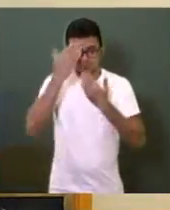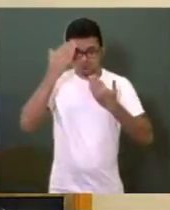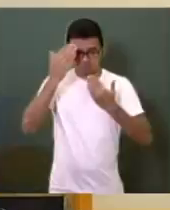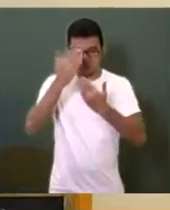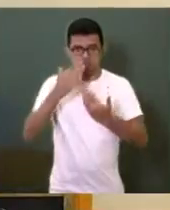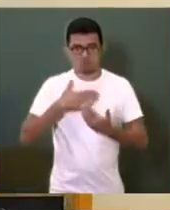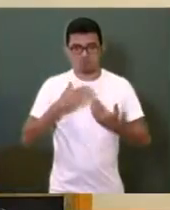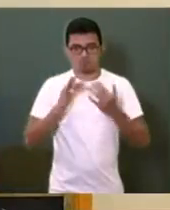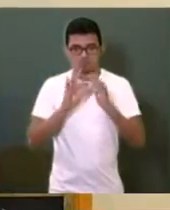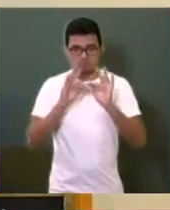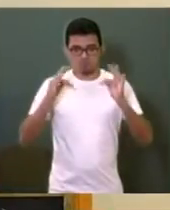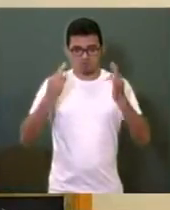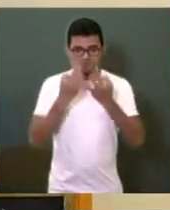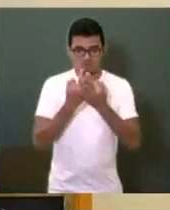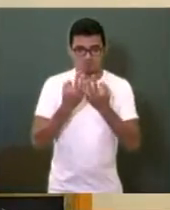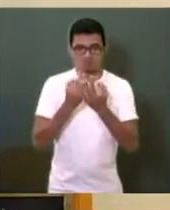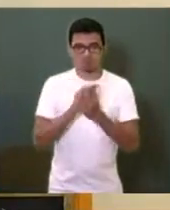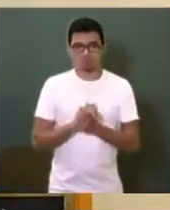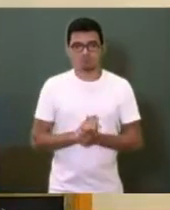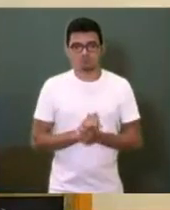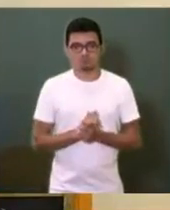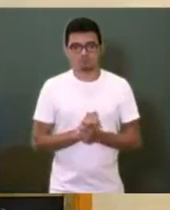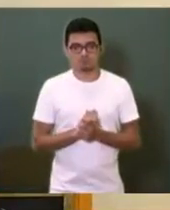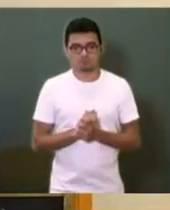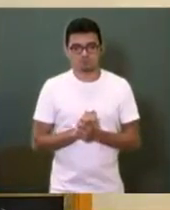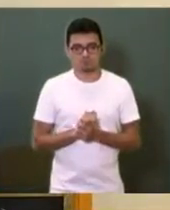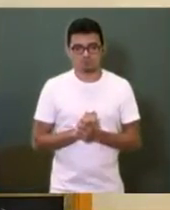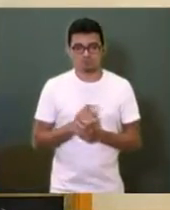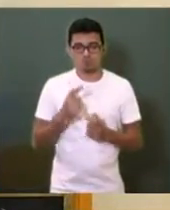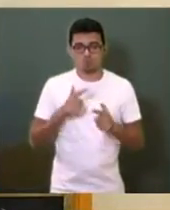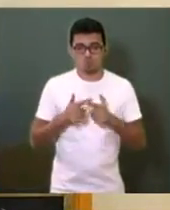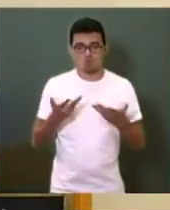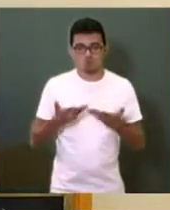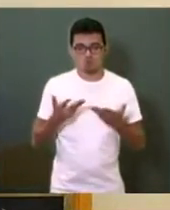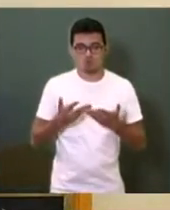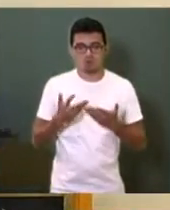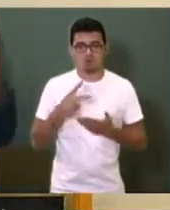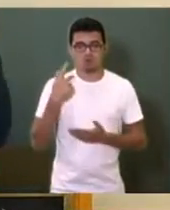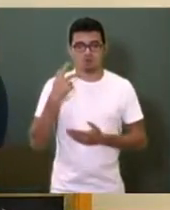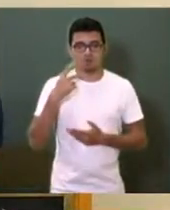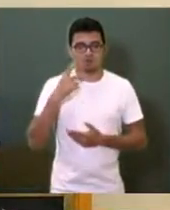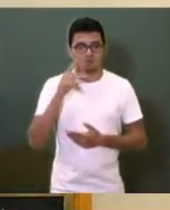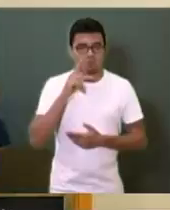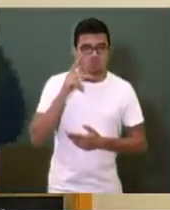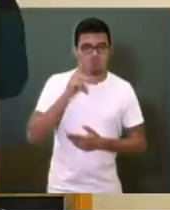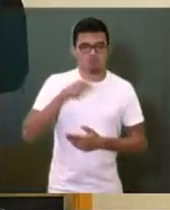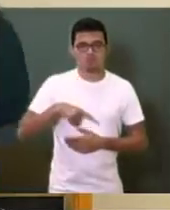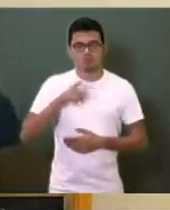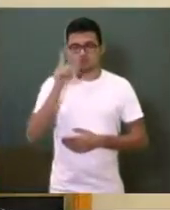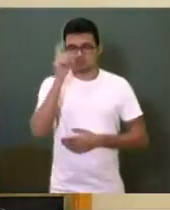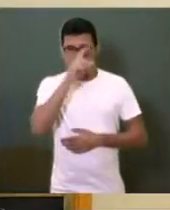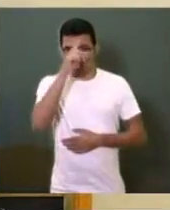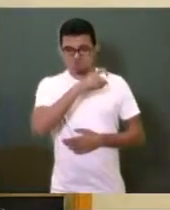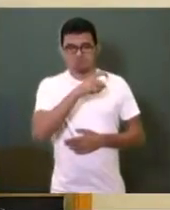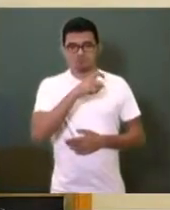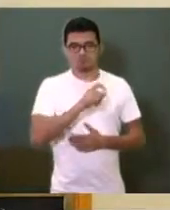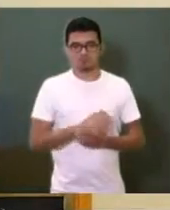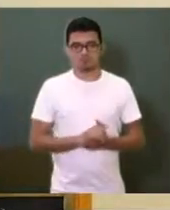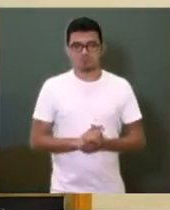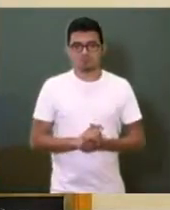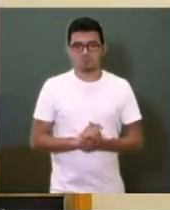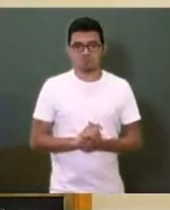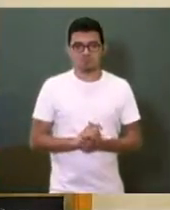família porque seu político hoje não é fácil de angelis e que vai entrar o futuro vereador